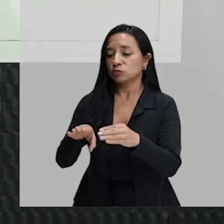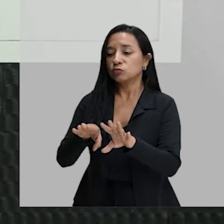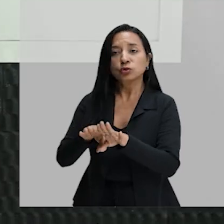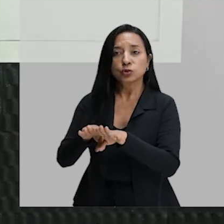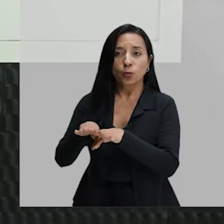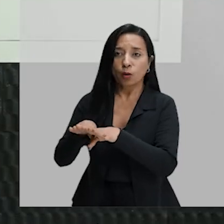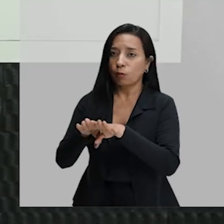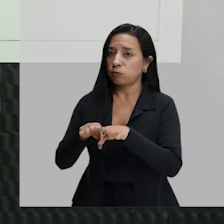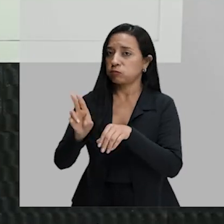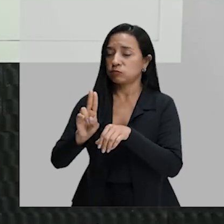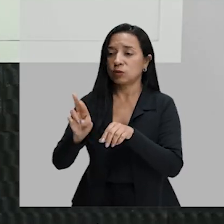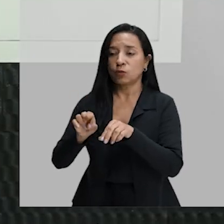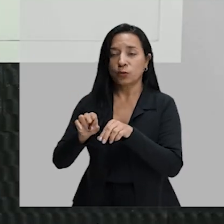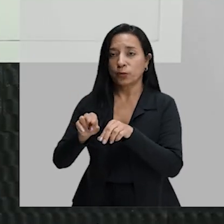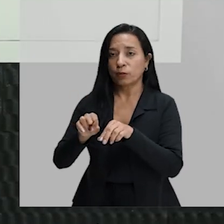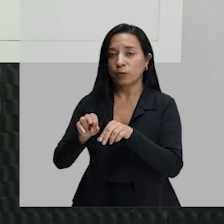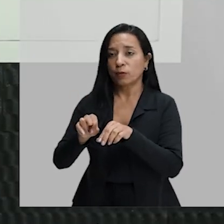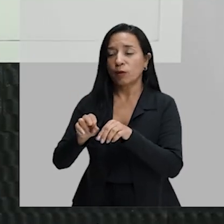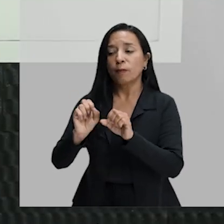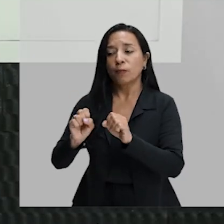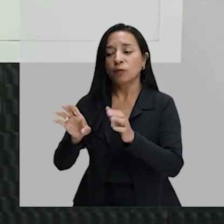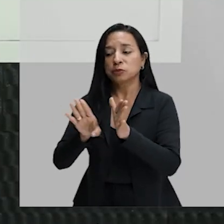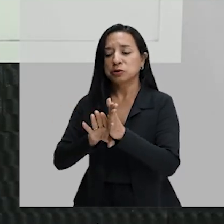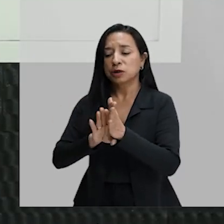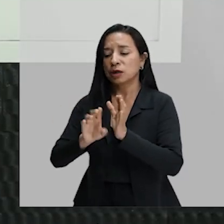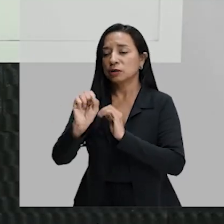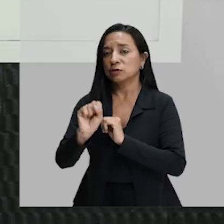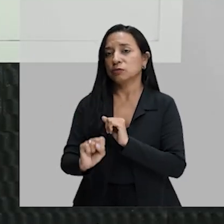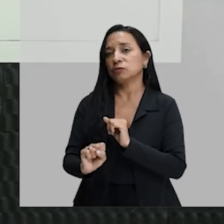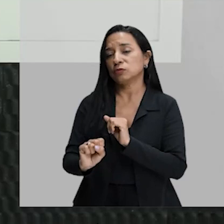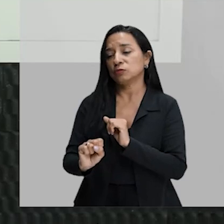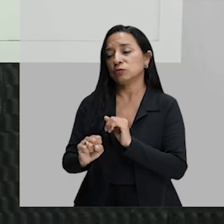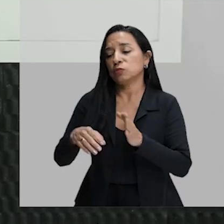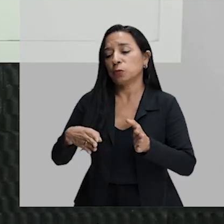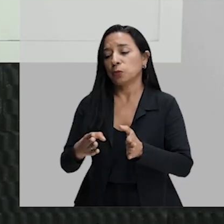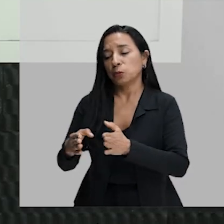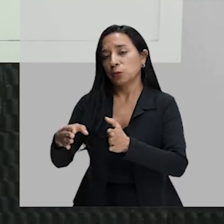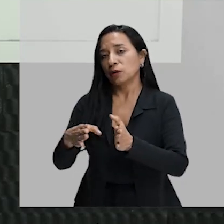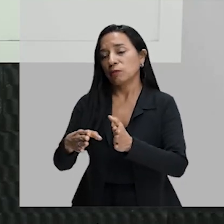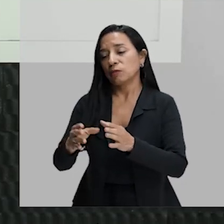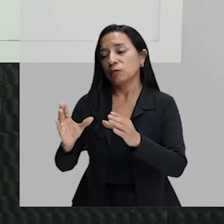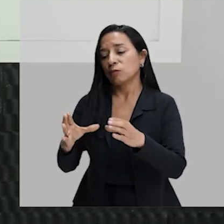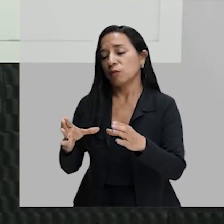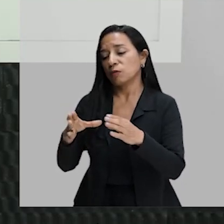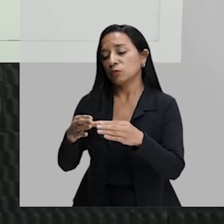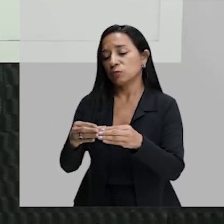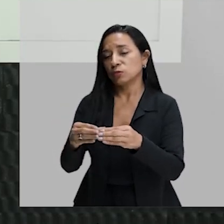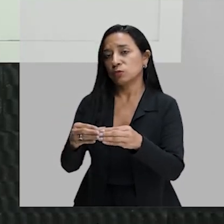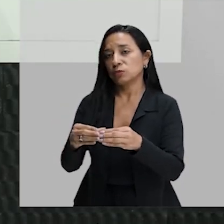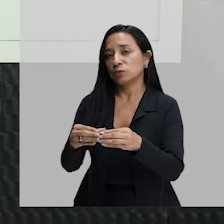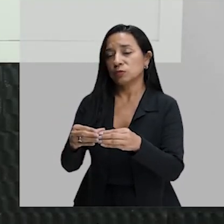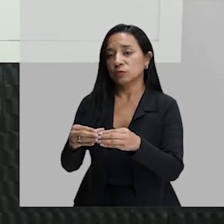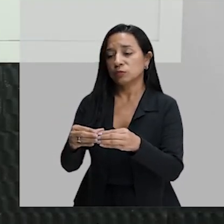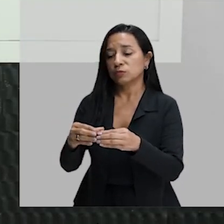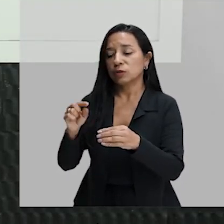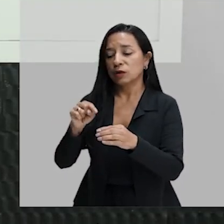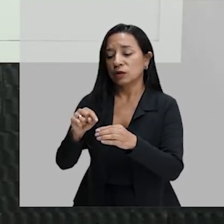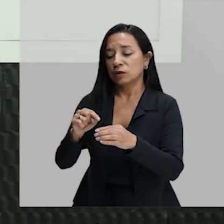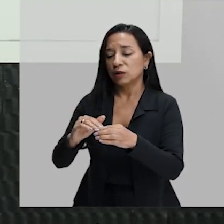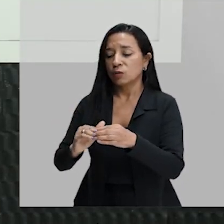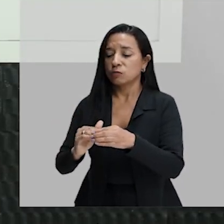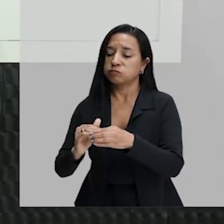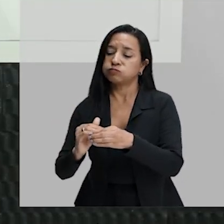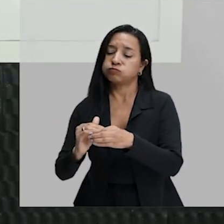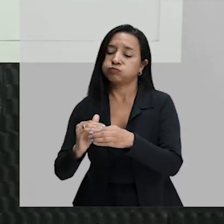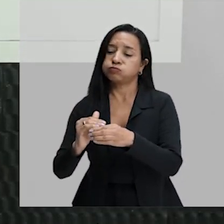proporção. E pode acontecer de chegar lá, né, no meio do caminho, lá quando for diminuindo a temperatura, esse líquido ele derramar,